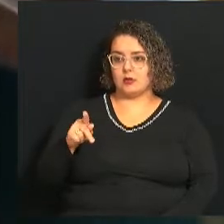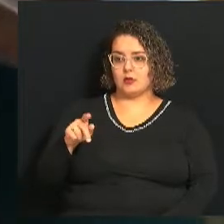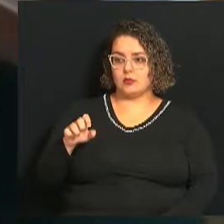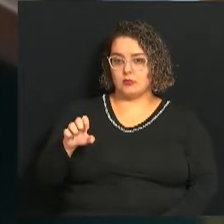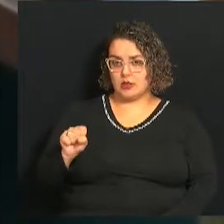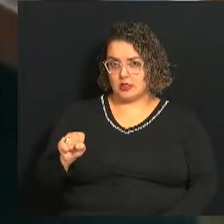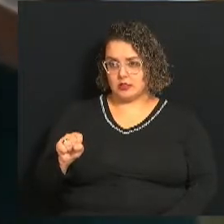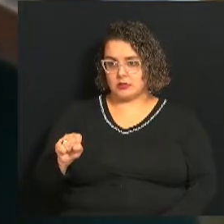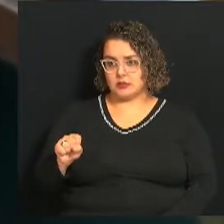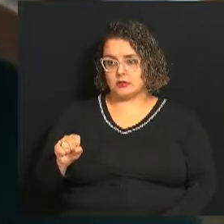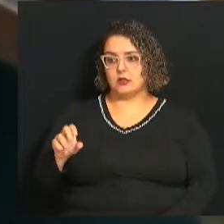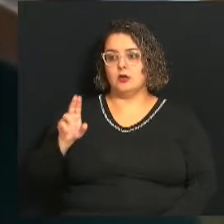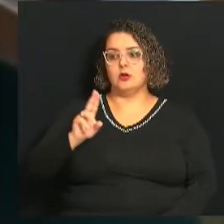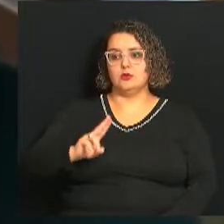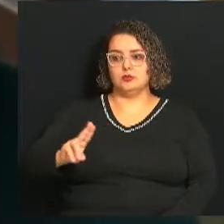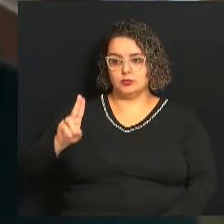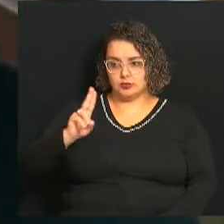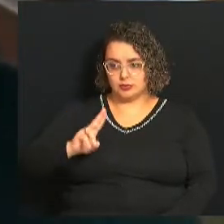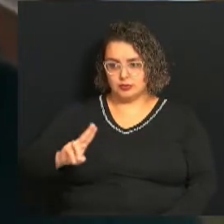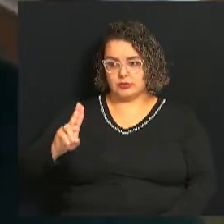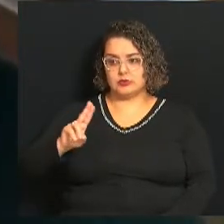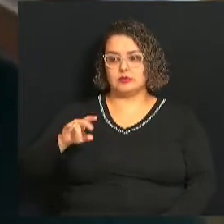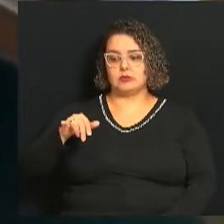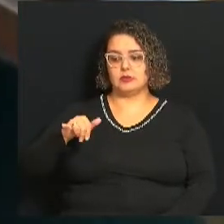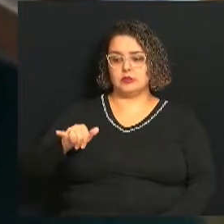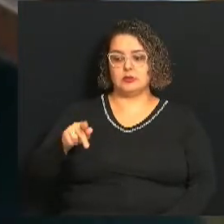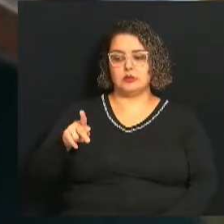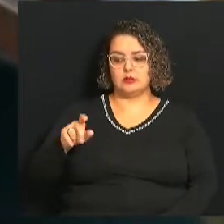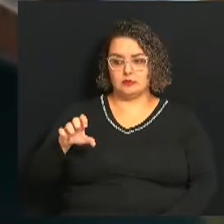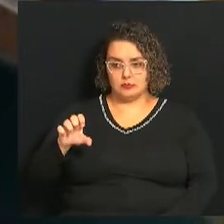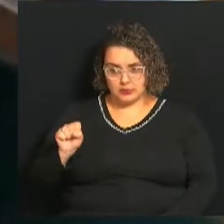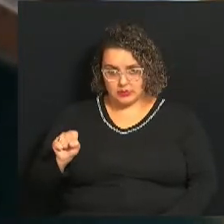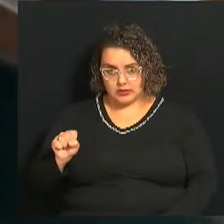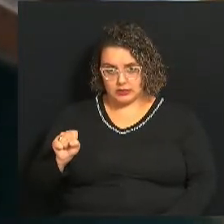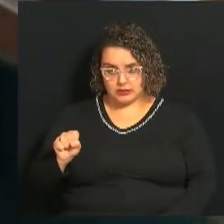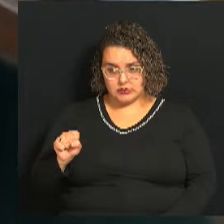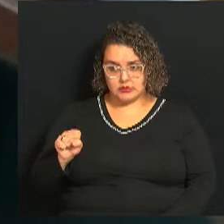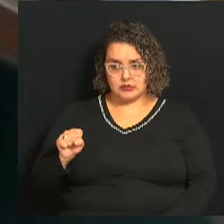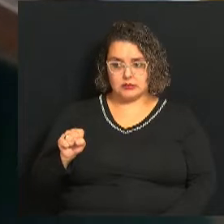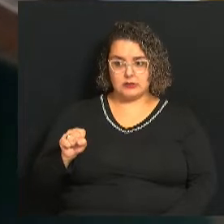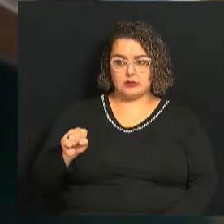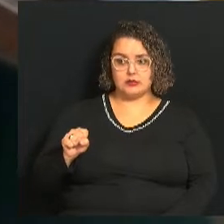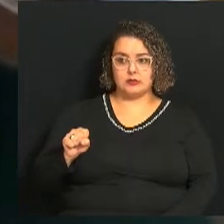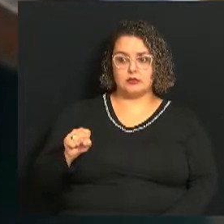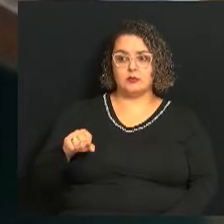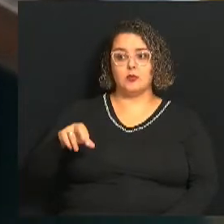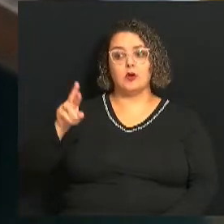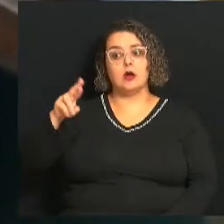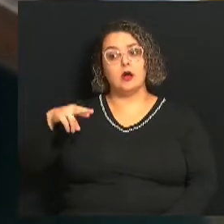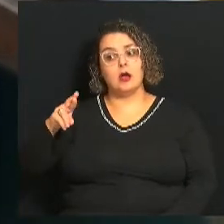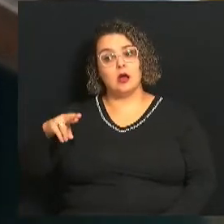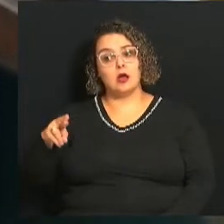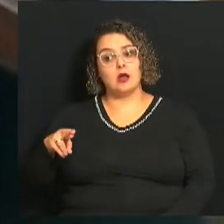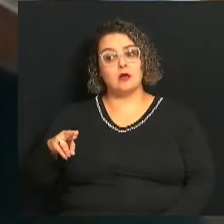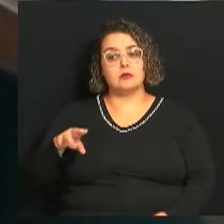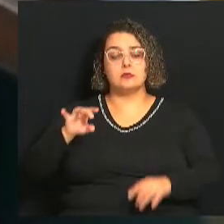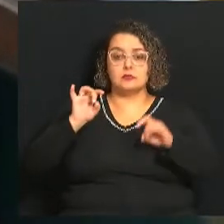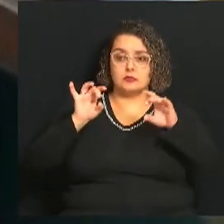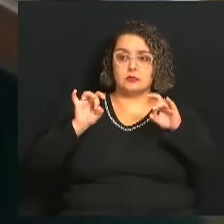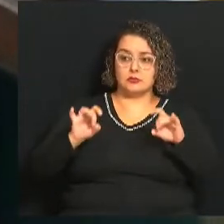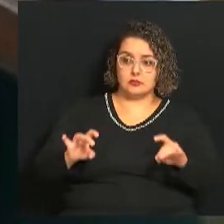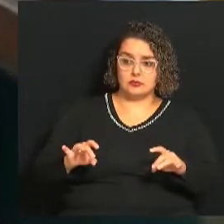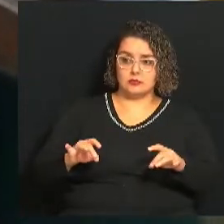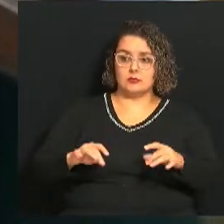utilizamos alguns IPs por algumas razões muito específicas. A